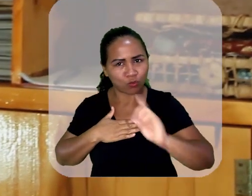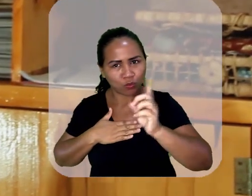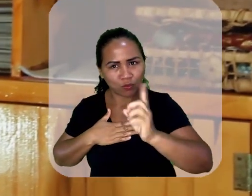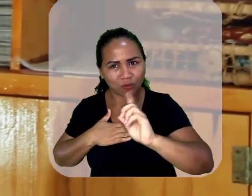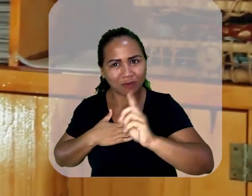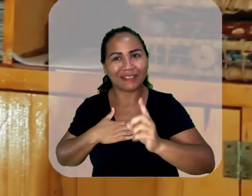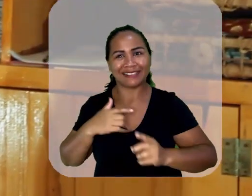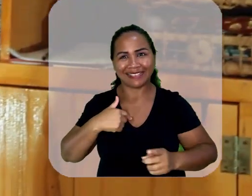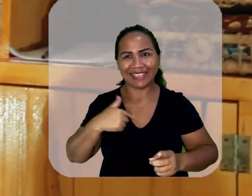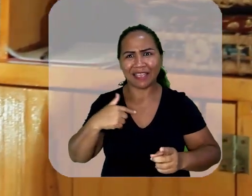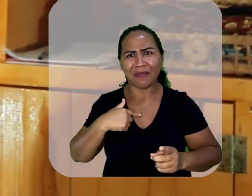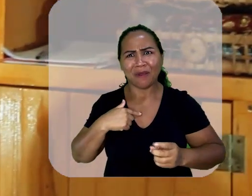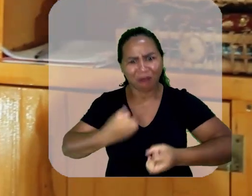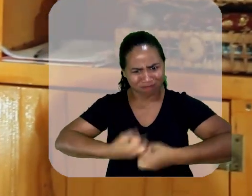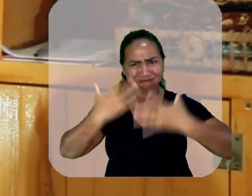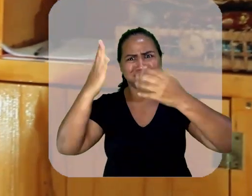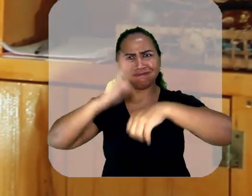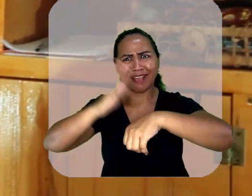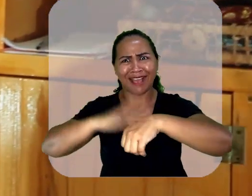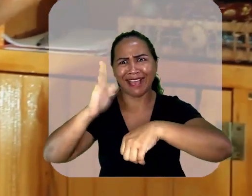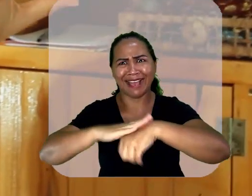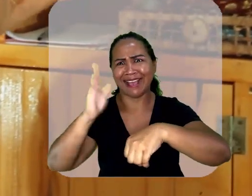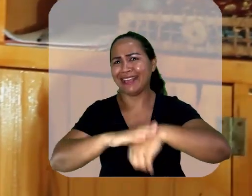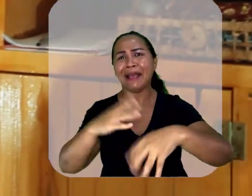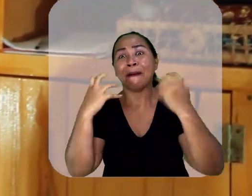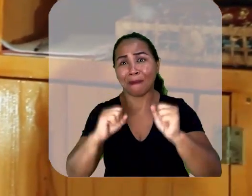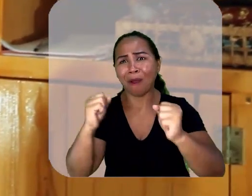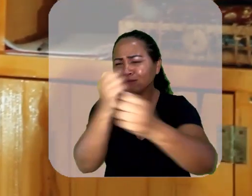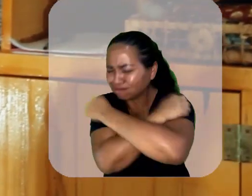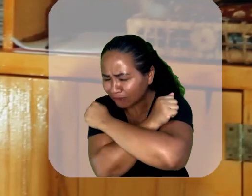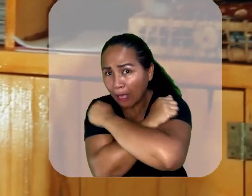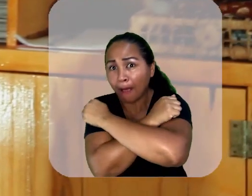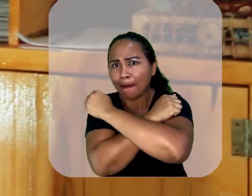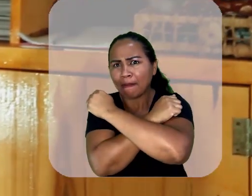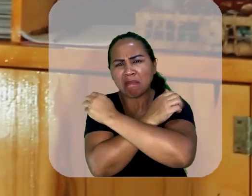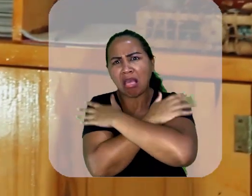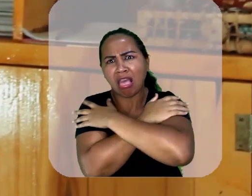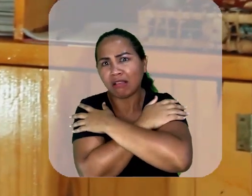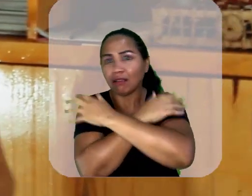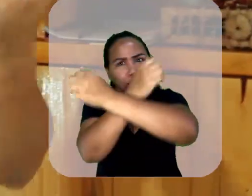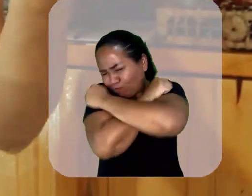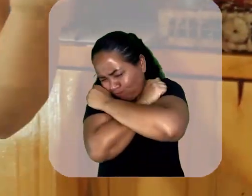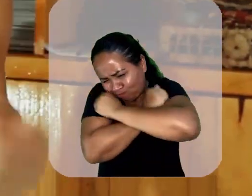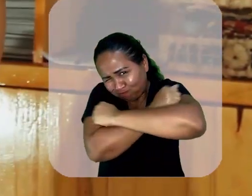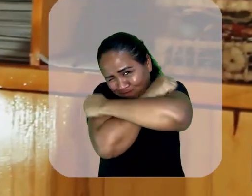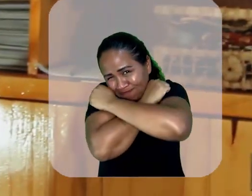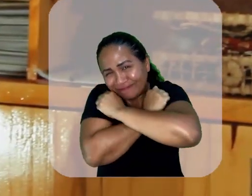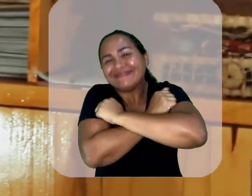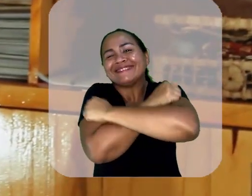a mal, se eu for exagerada, me abrace, pode apertar. É que eu